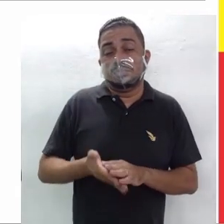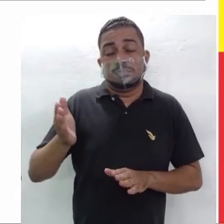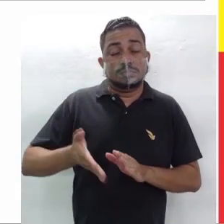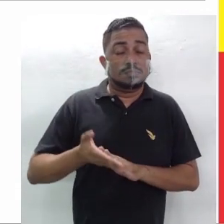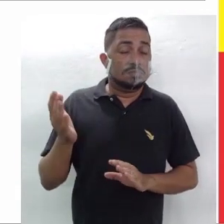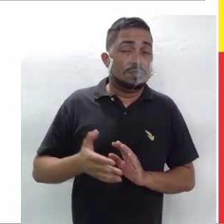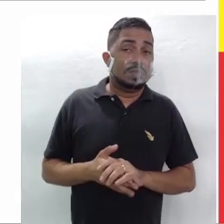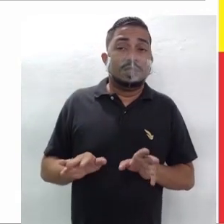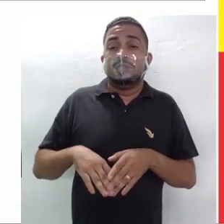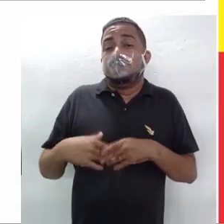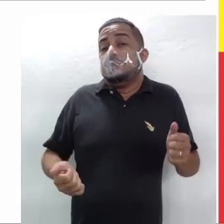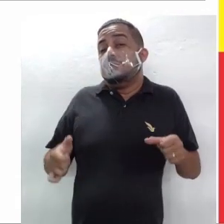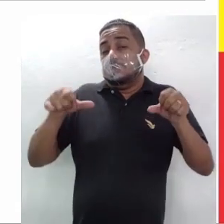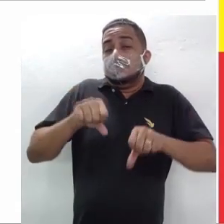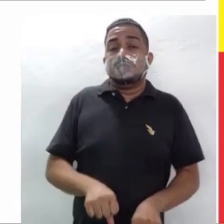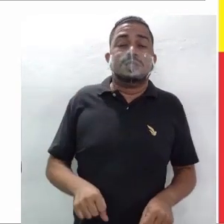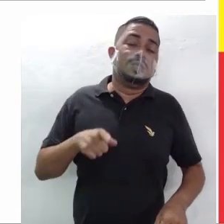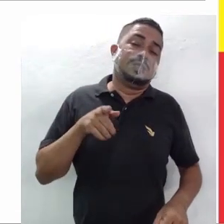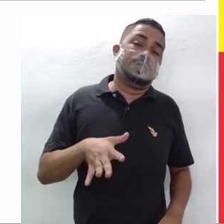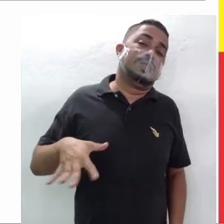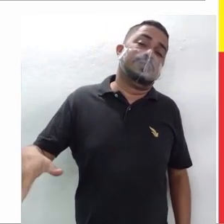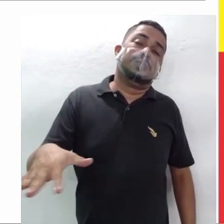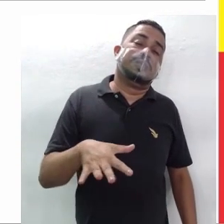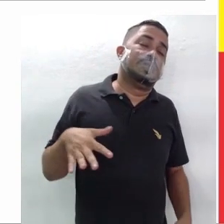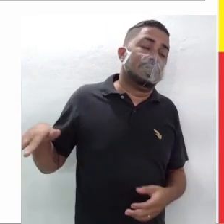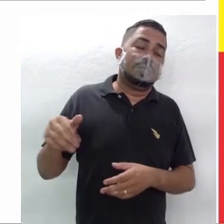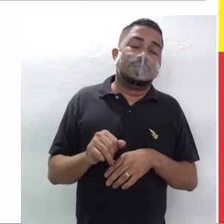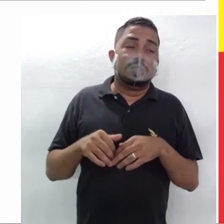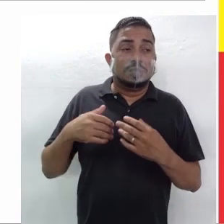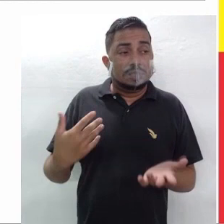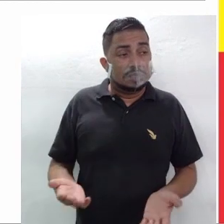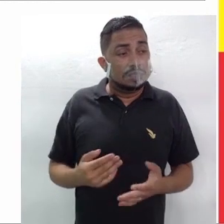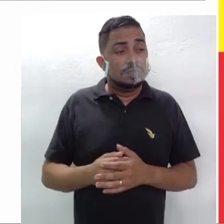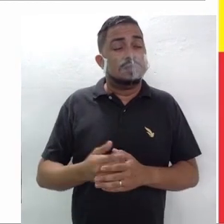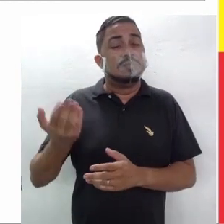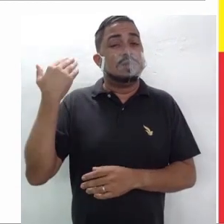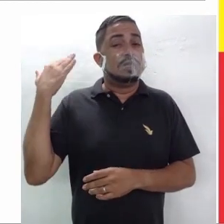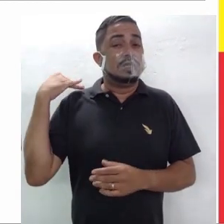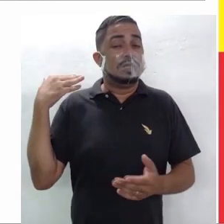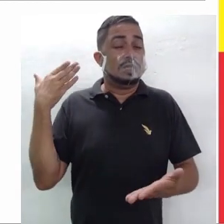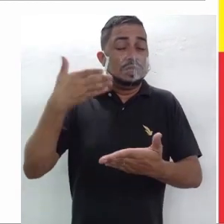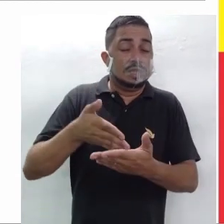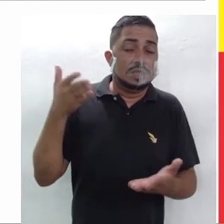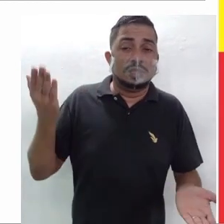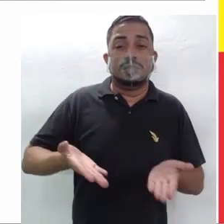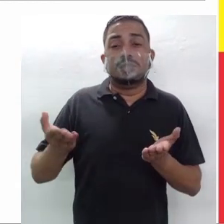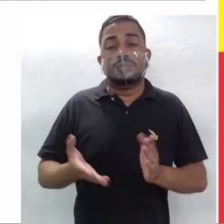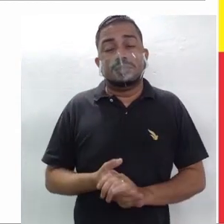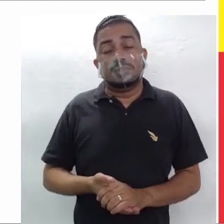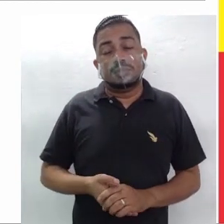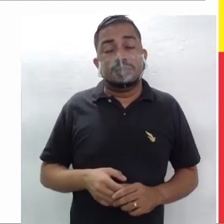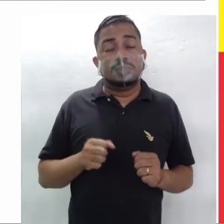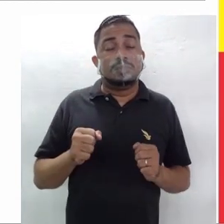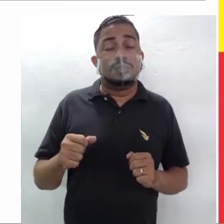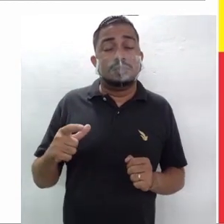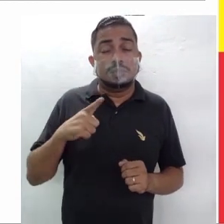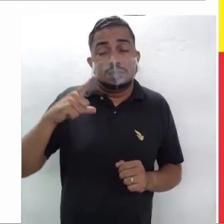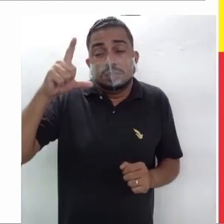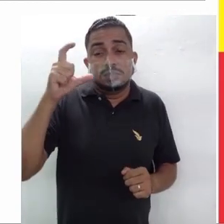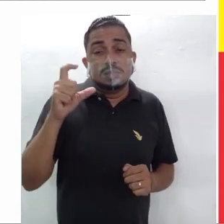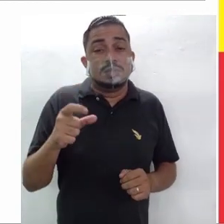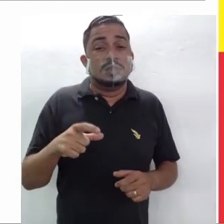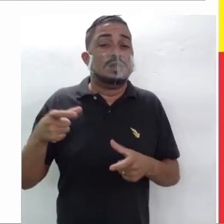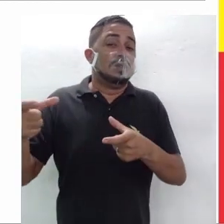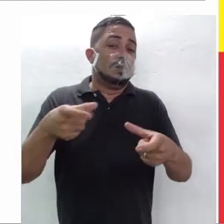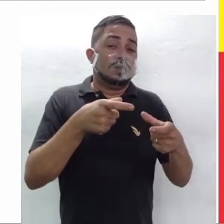de soja. Então, existe uma destruição desse habitat. Então, do passado até o presente,